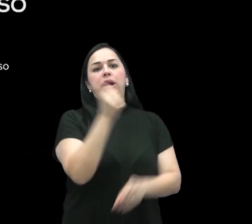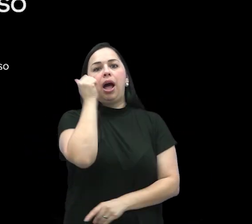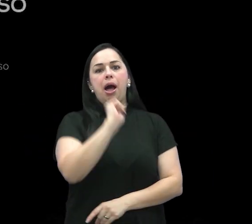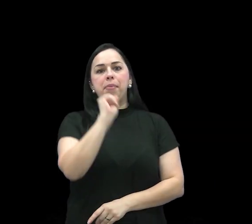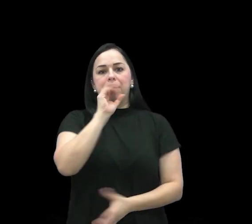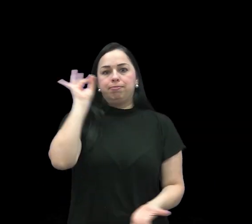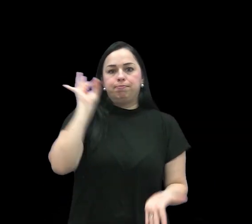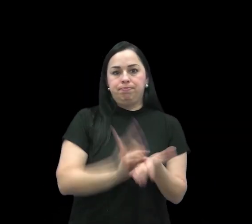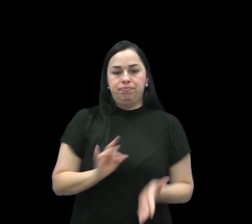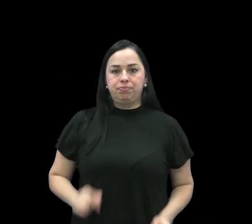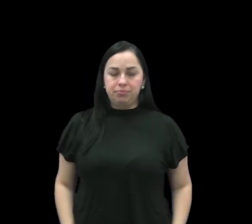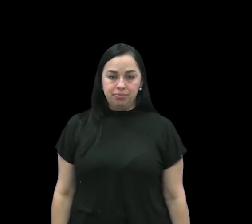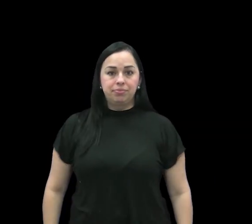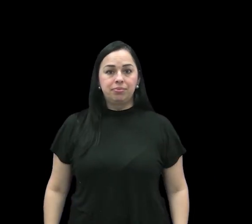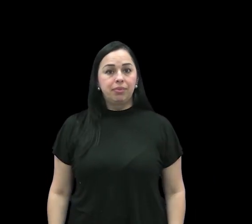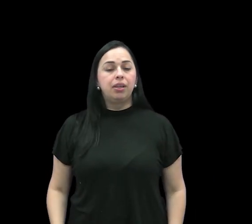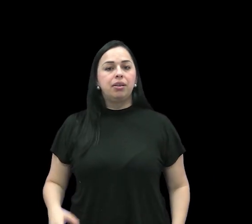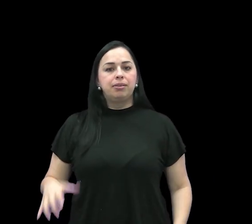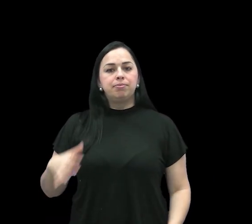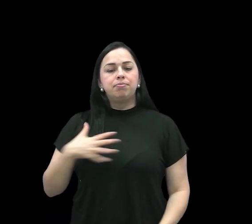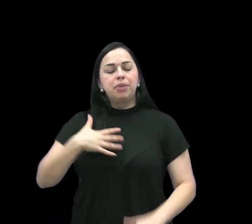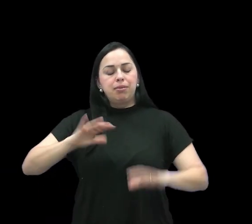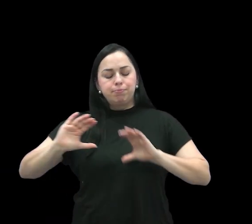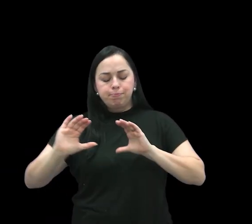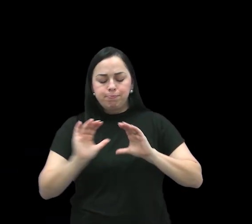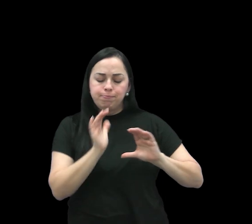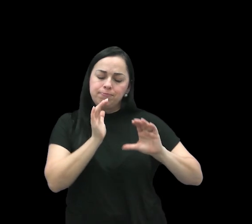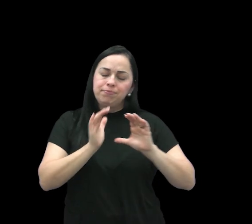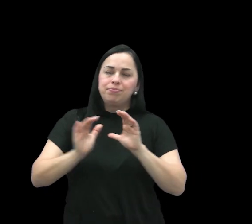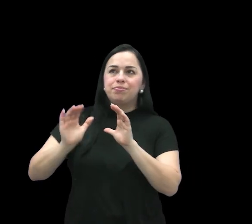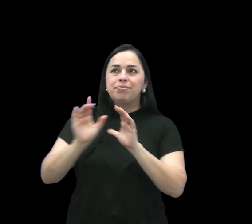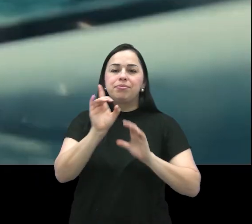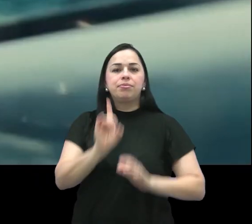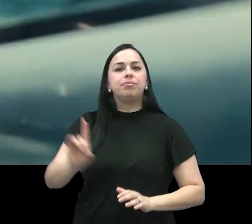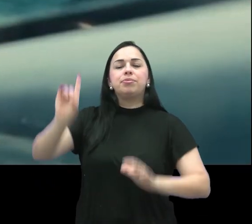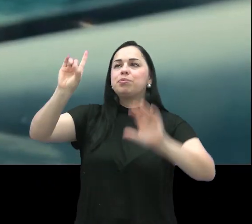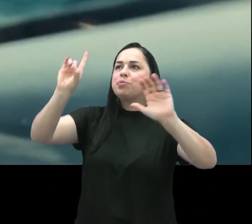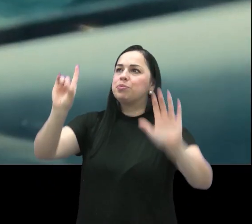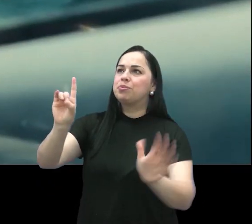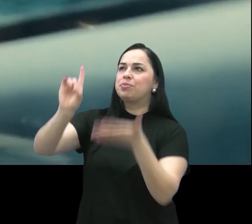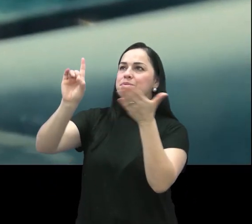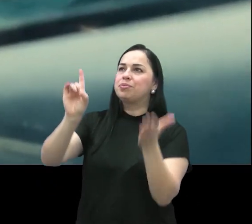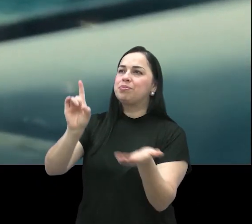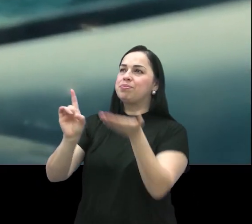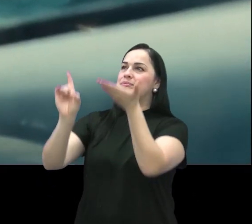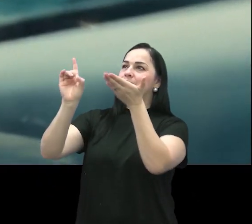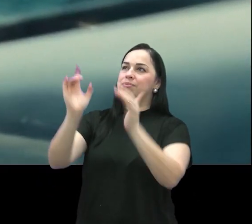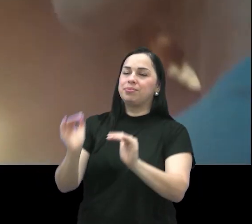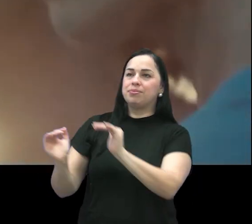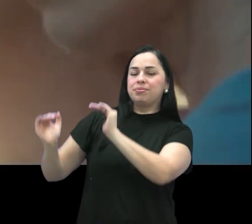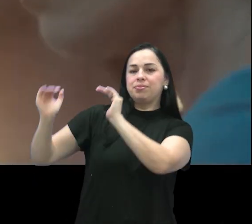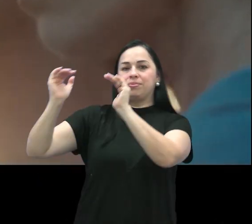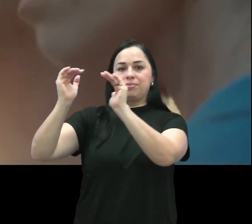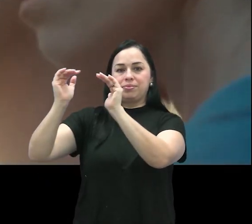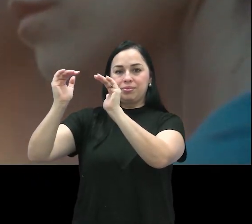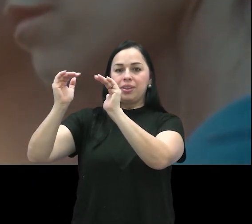canta a ti, Senhor. Com fé, irmãos. Grandioso és tu, grandioso és